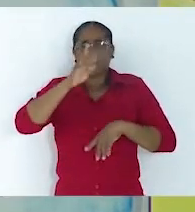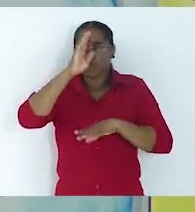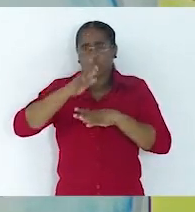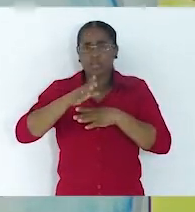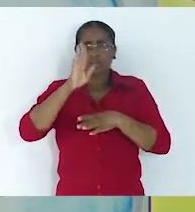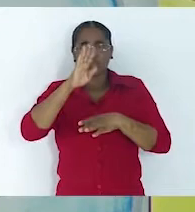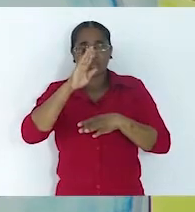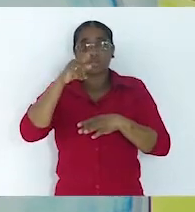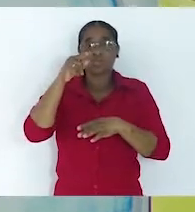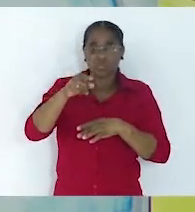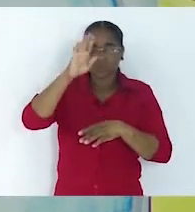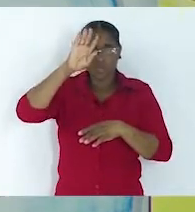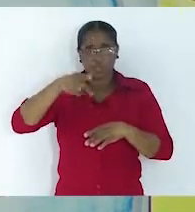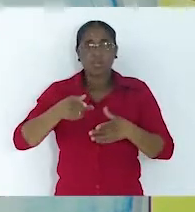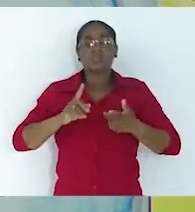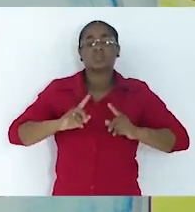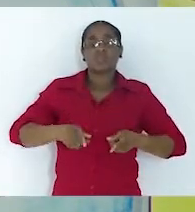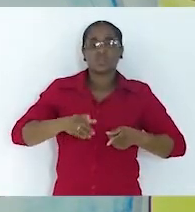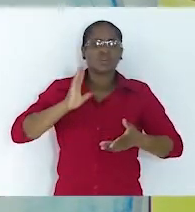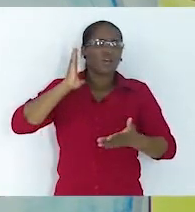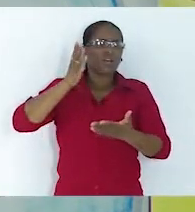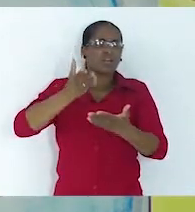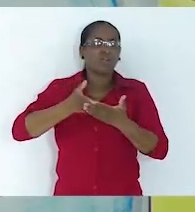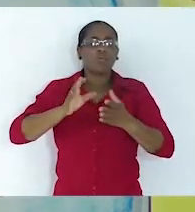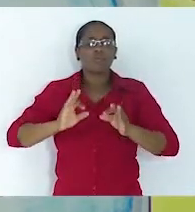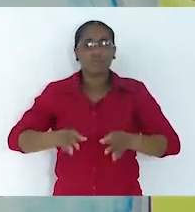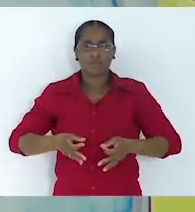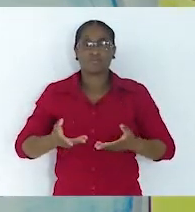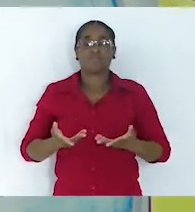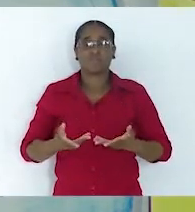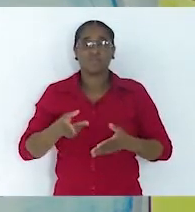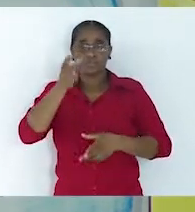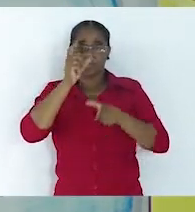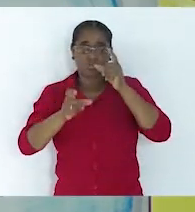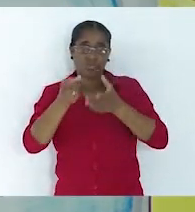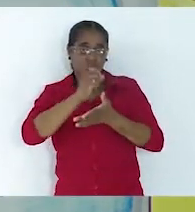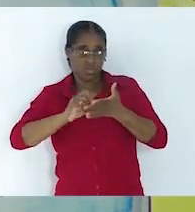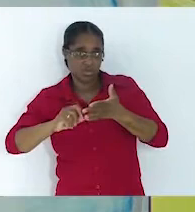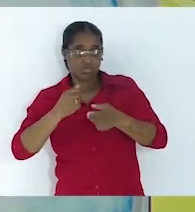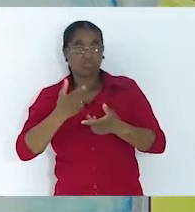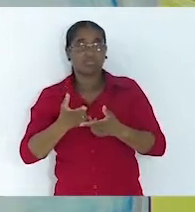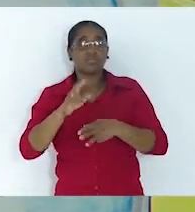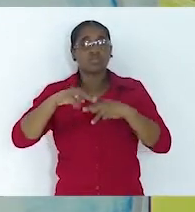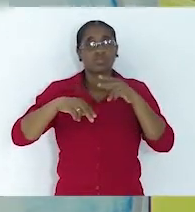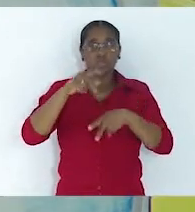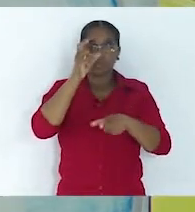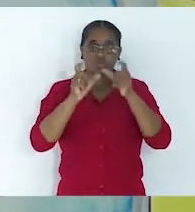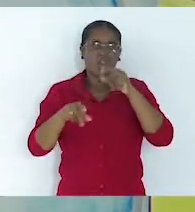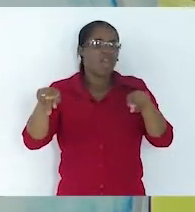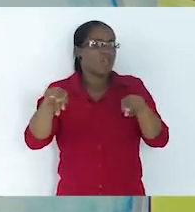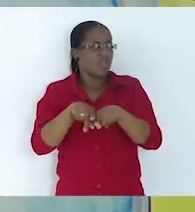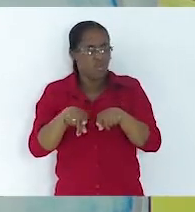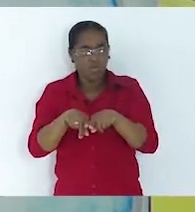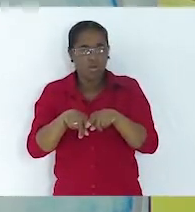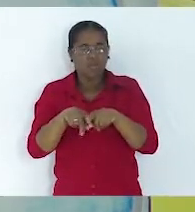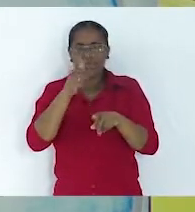tu dares conta que, do início ao fim, o escritor construiu aquela personagem igualzinho,